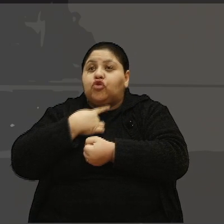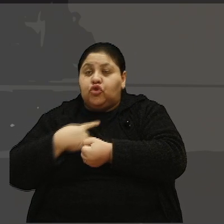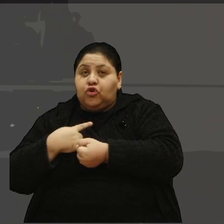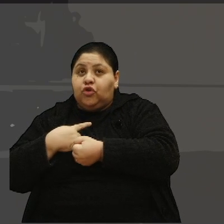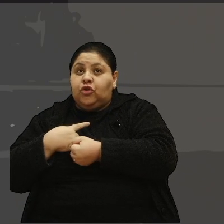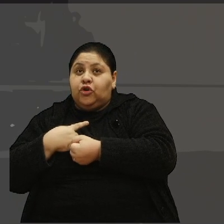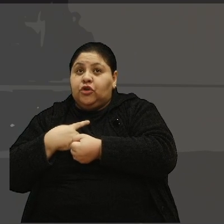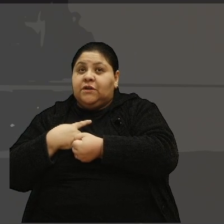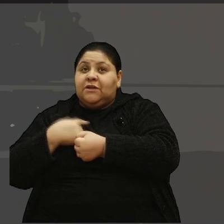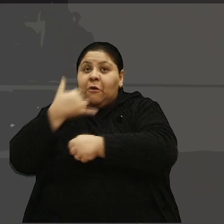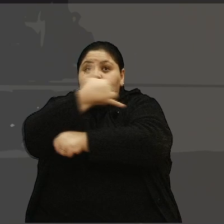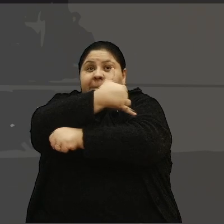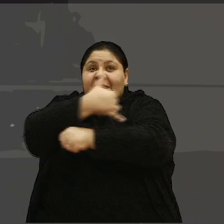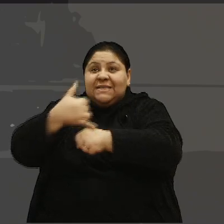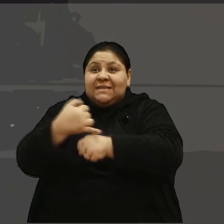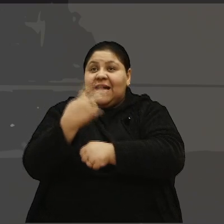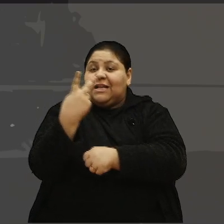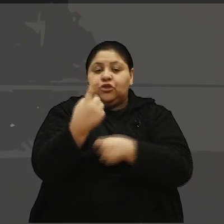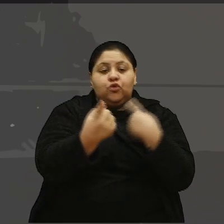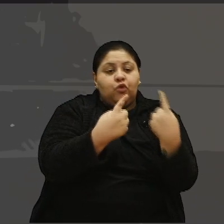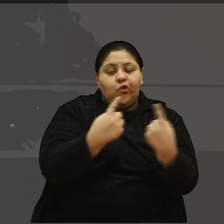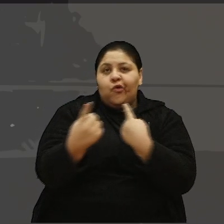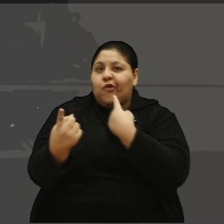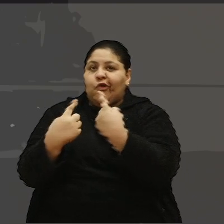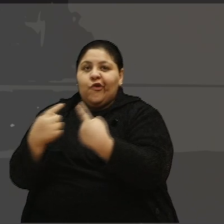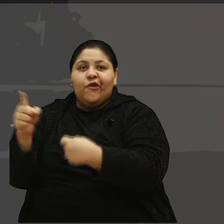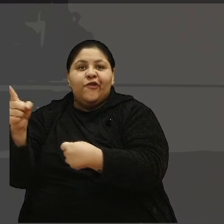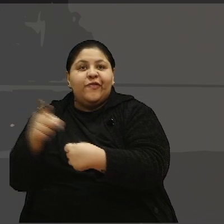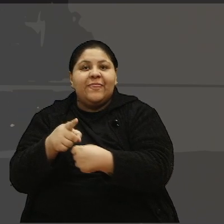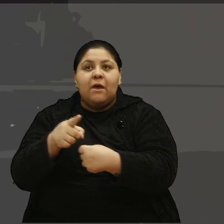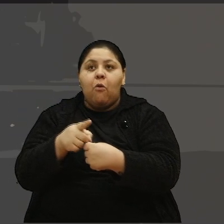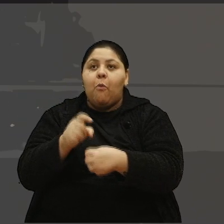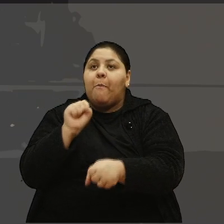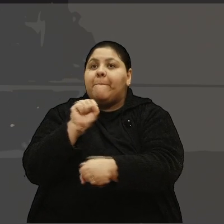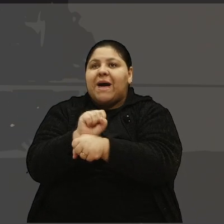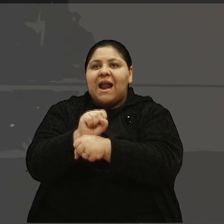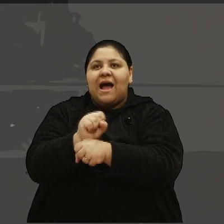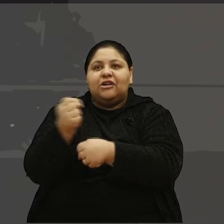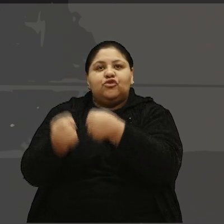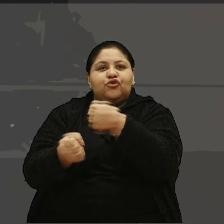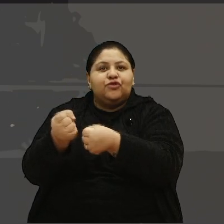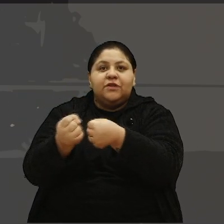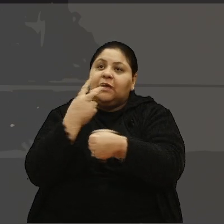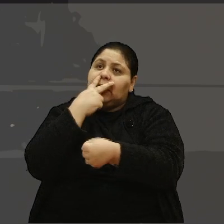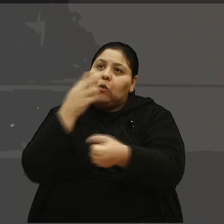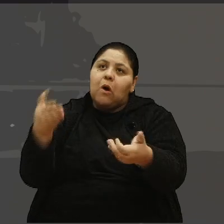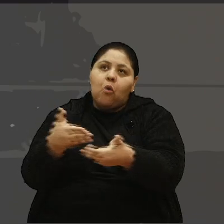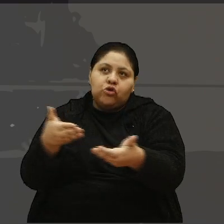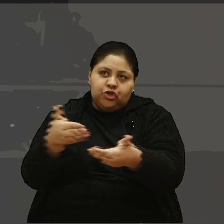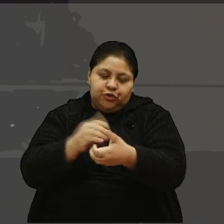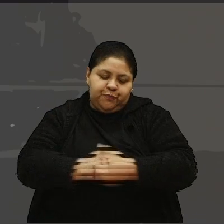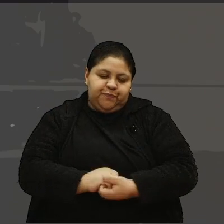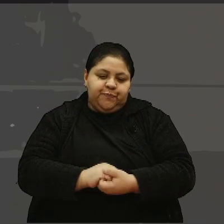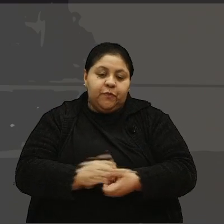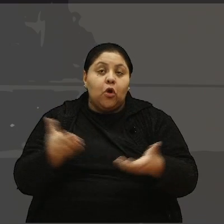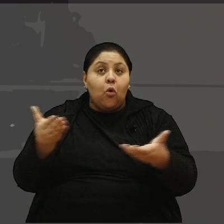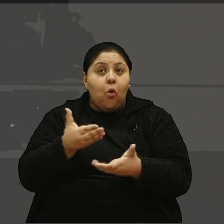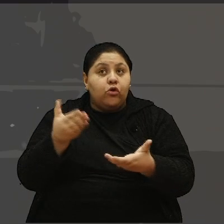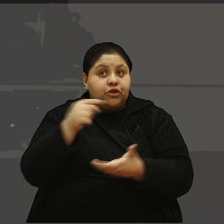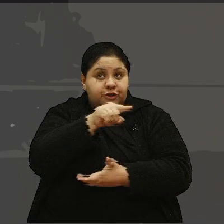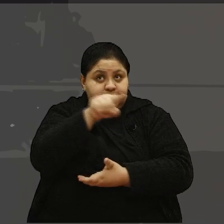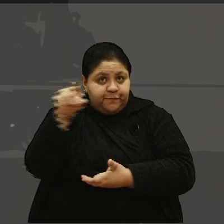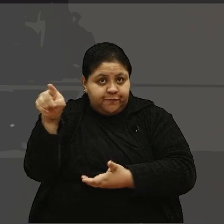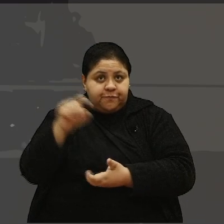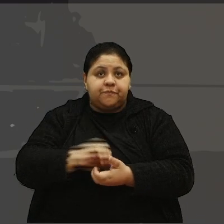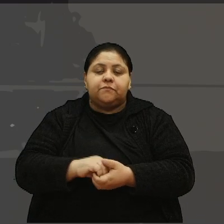as perimetrais não fiquem mais bloqueados no trânsito como eles ficam hoje. Hoje, senhoras e senhores,